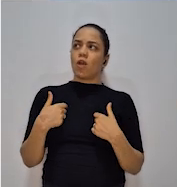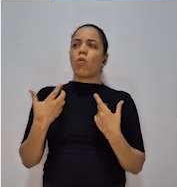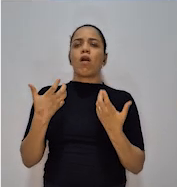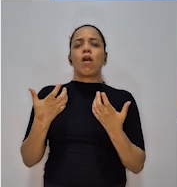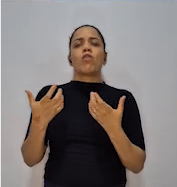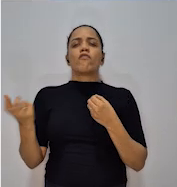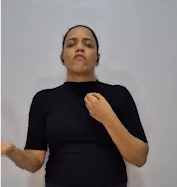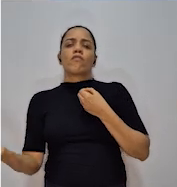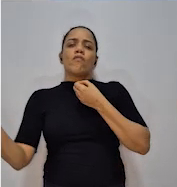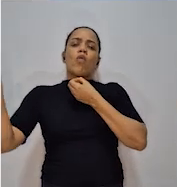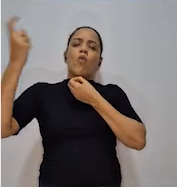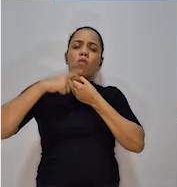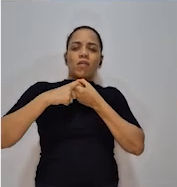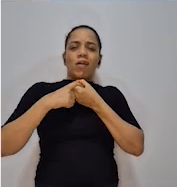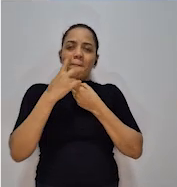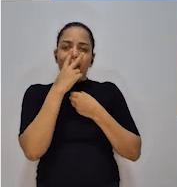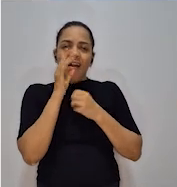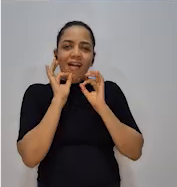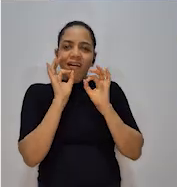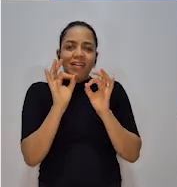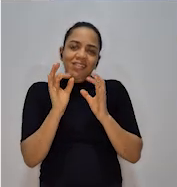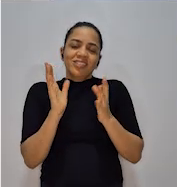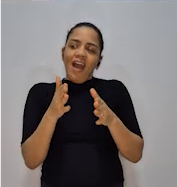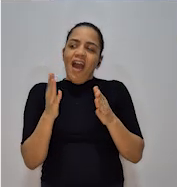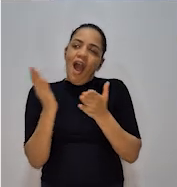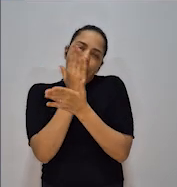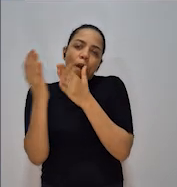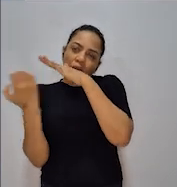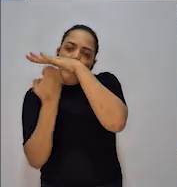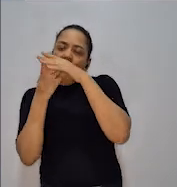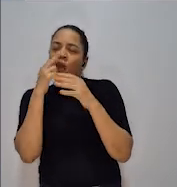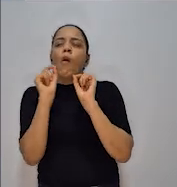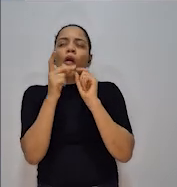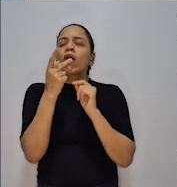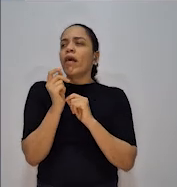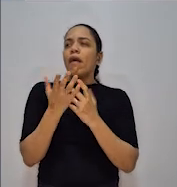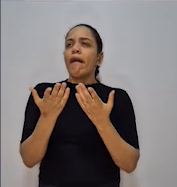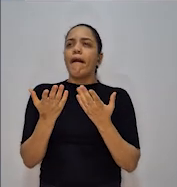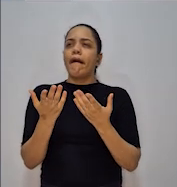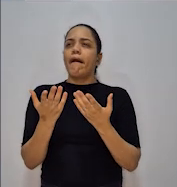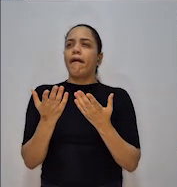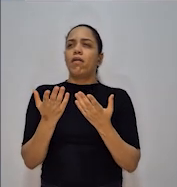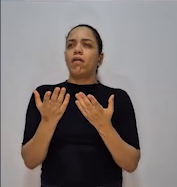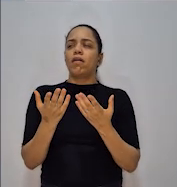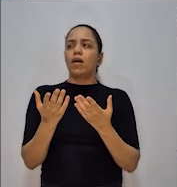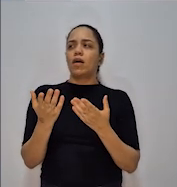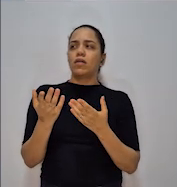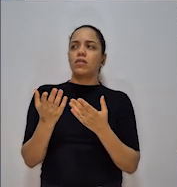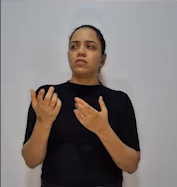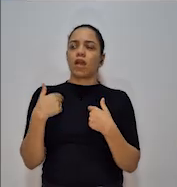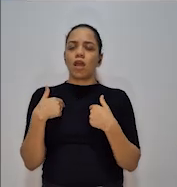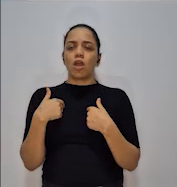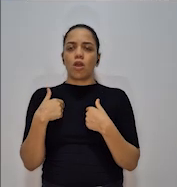algumas dessas, inclusive, já se reconsideraram, mas outras reafirmaram suas políticas, como aqui